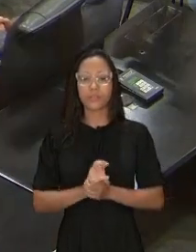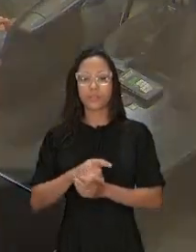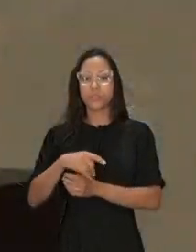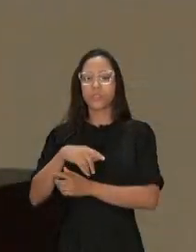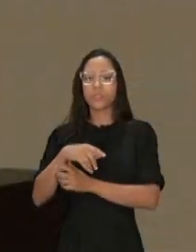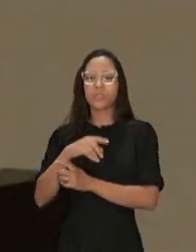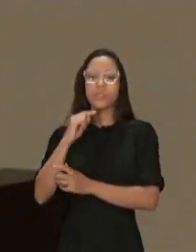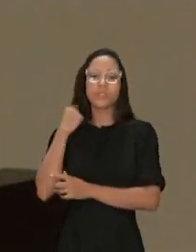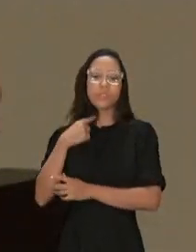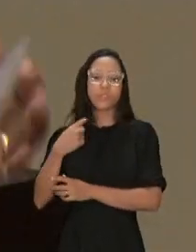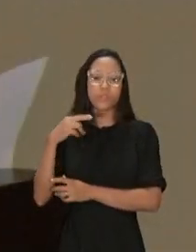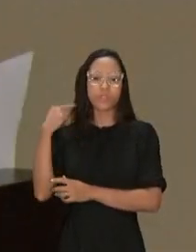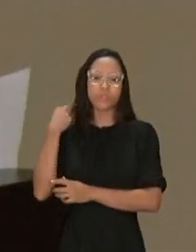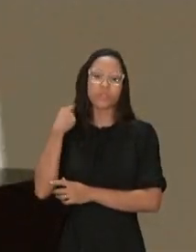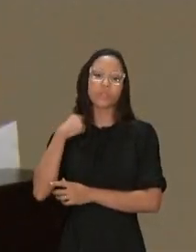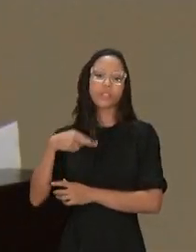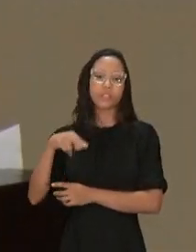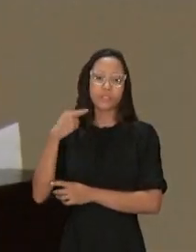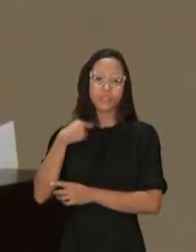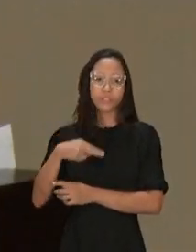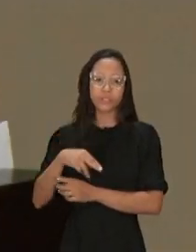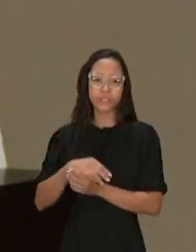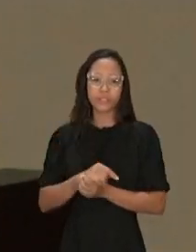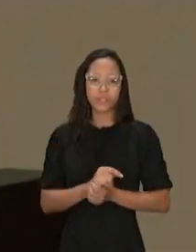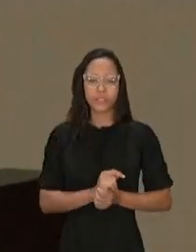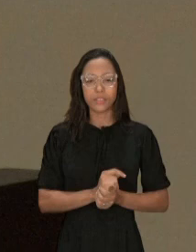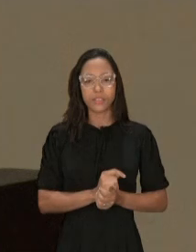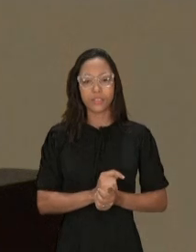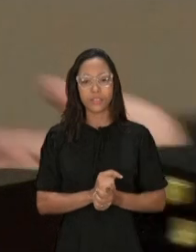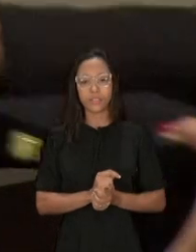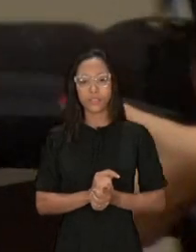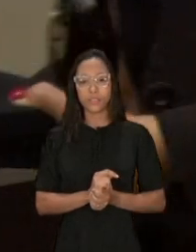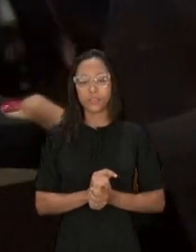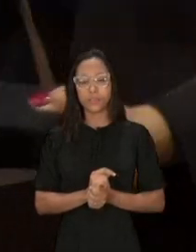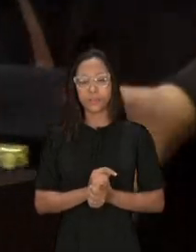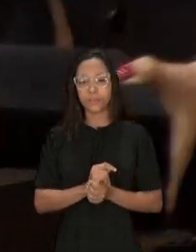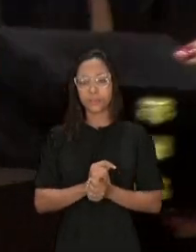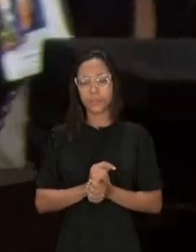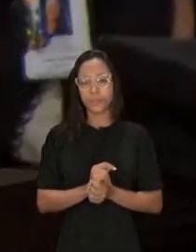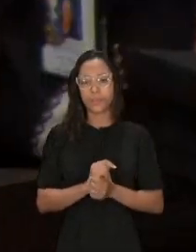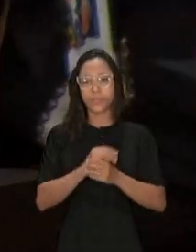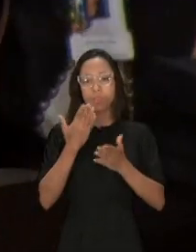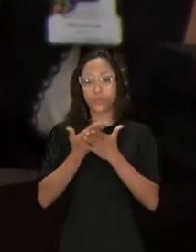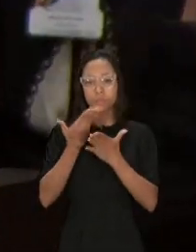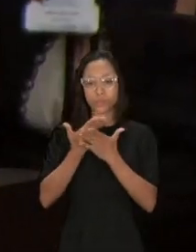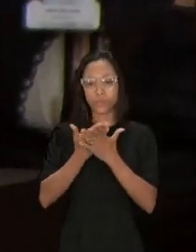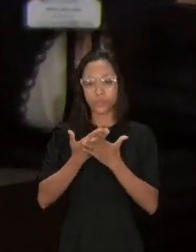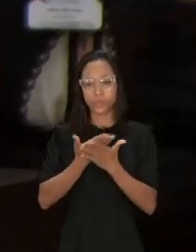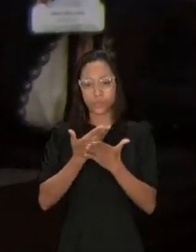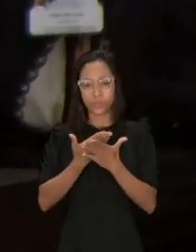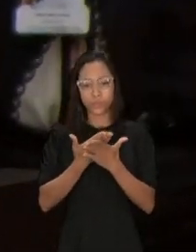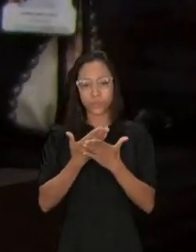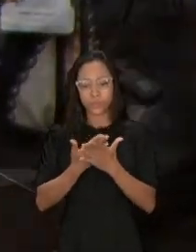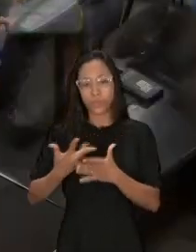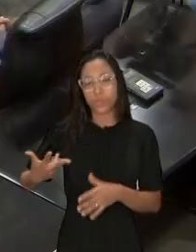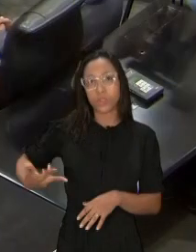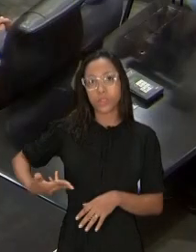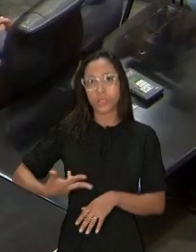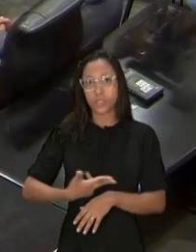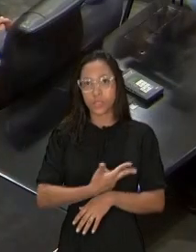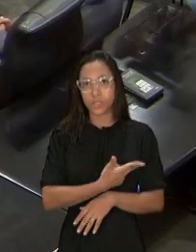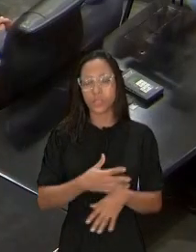cirurgião. Formado em Porto Alegre, tem especialização em cirurgia geral e cirurgia